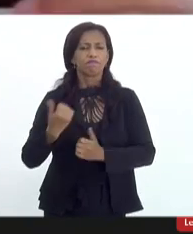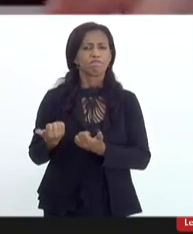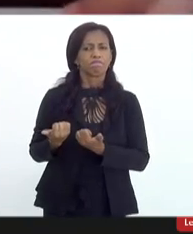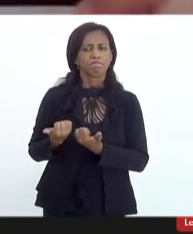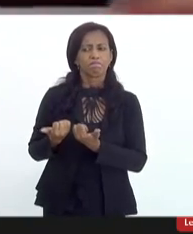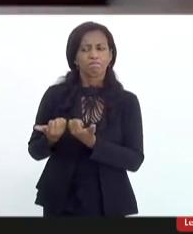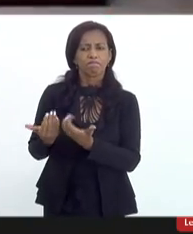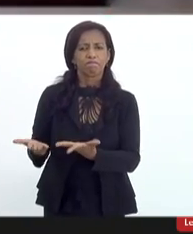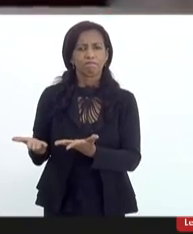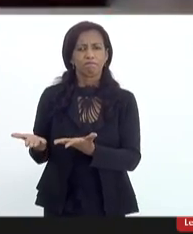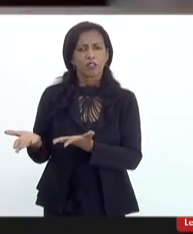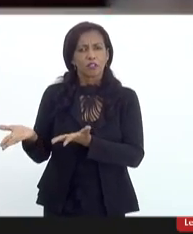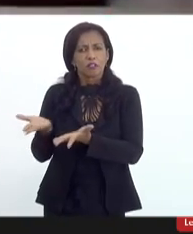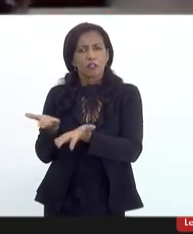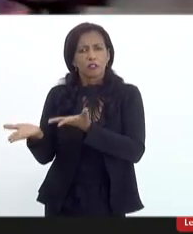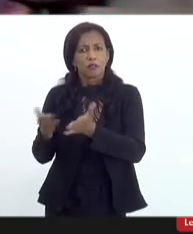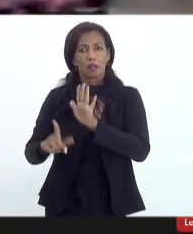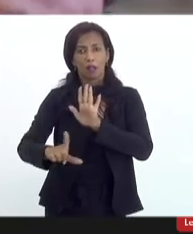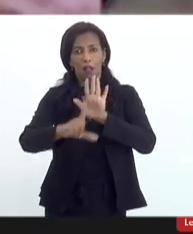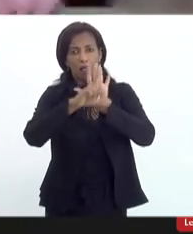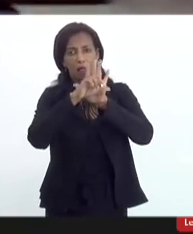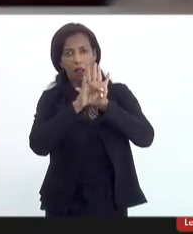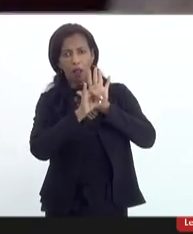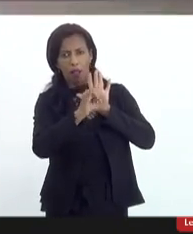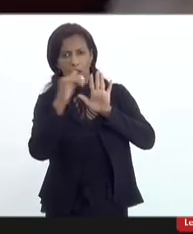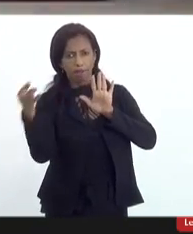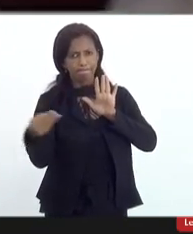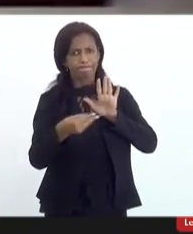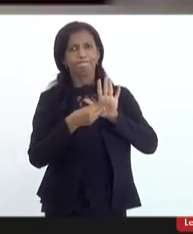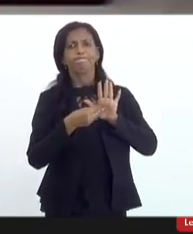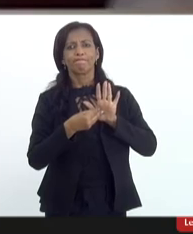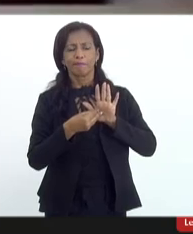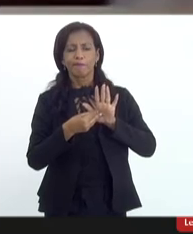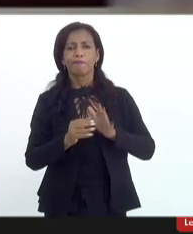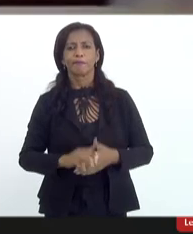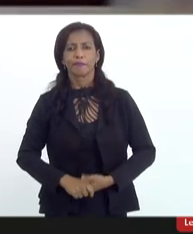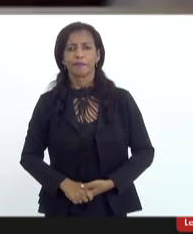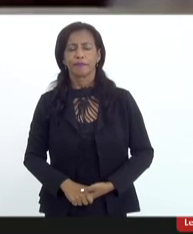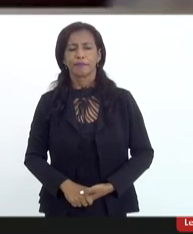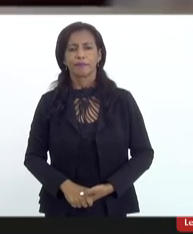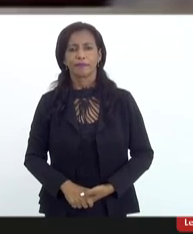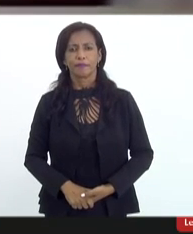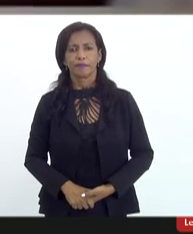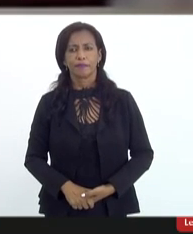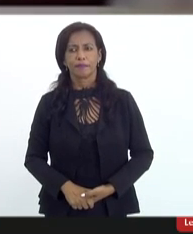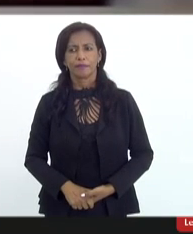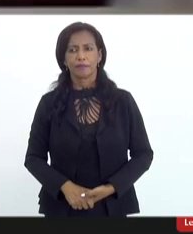dificuldades estabelecidas em lei. Perdão.